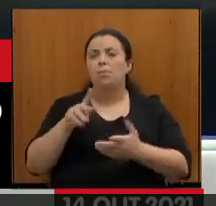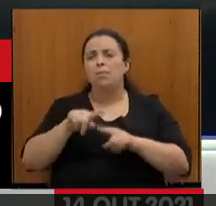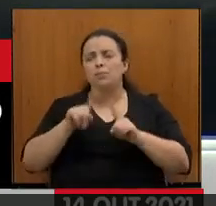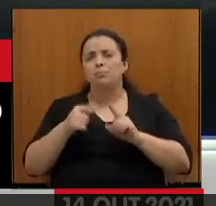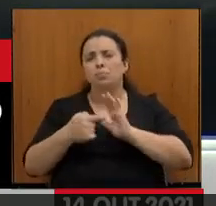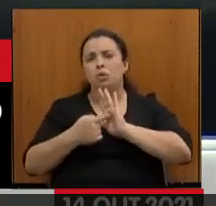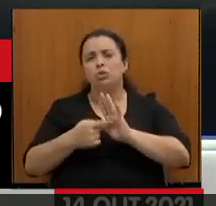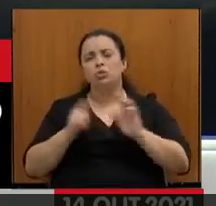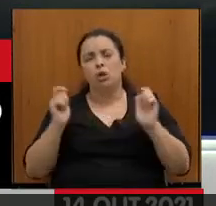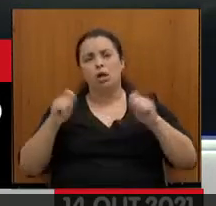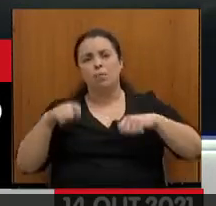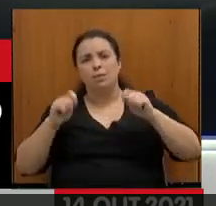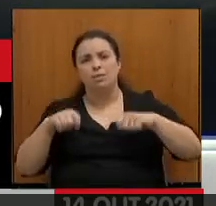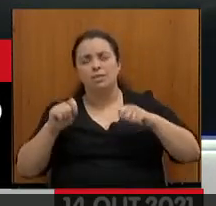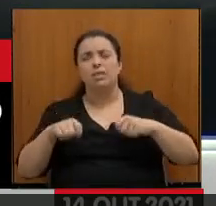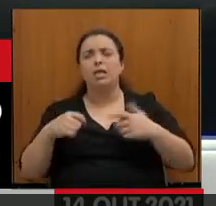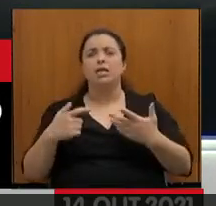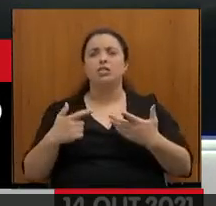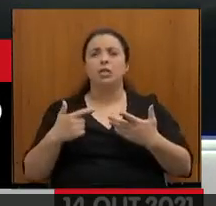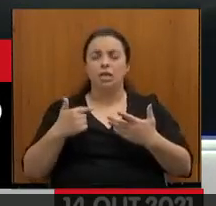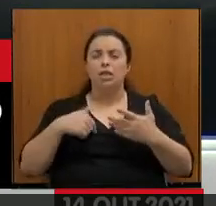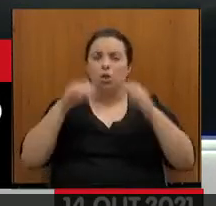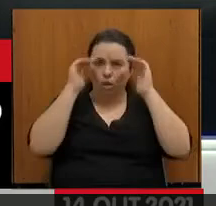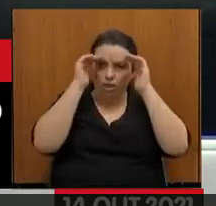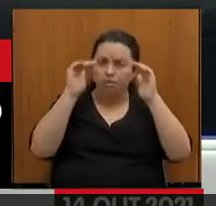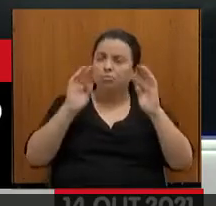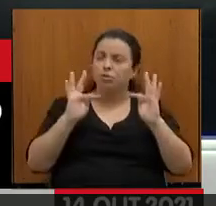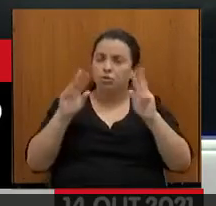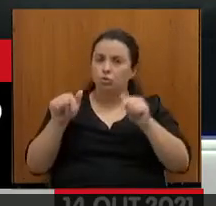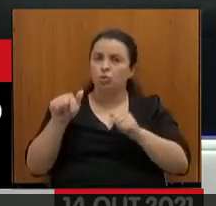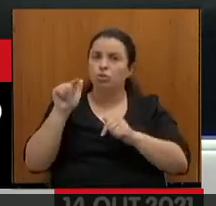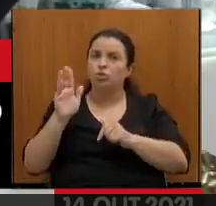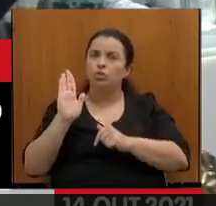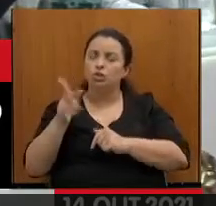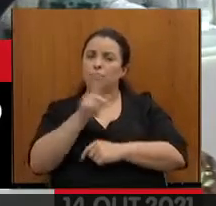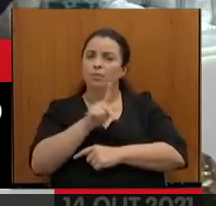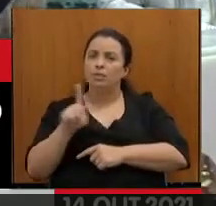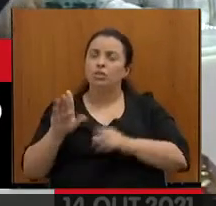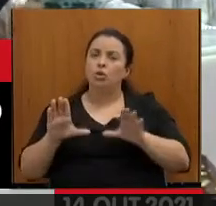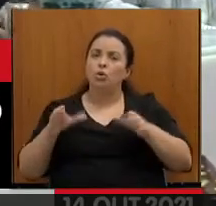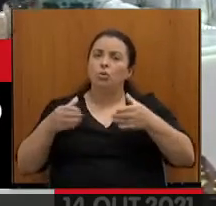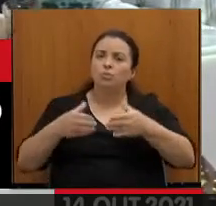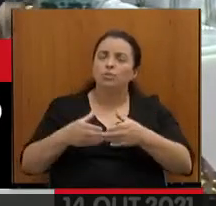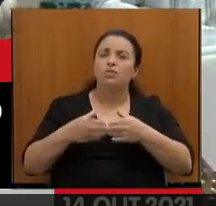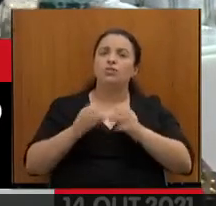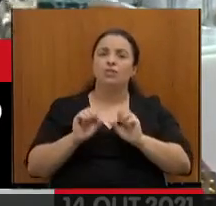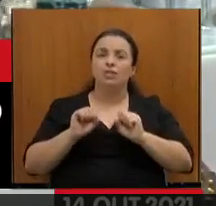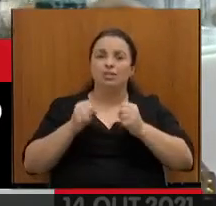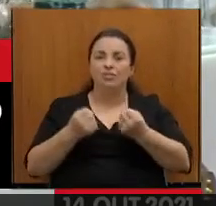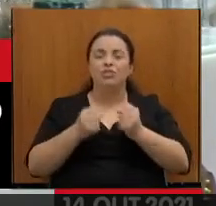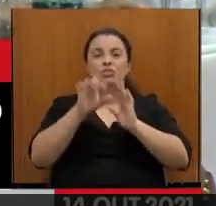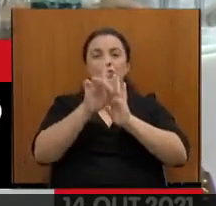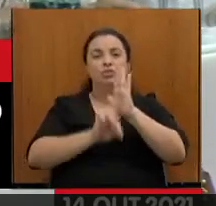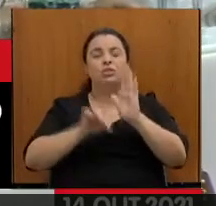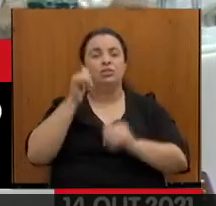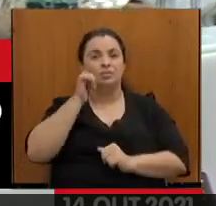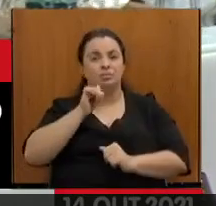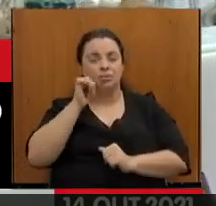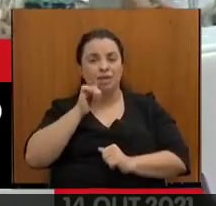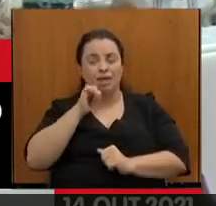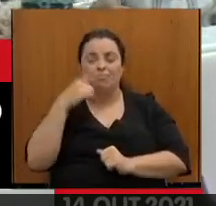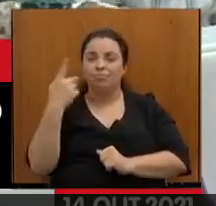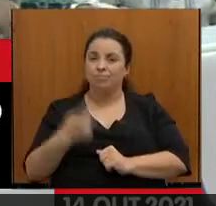tem o respeito dos seus pares por isso, e já preside no seu primeiro mandato a Comissão de Defesa dos Direitos da Mulher da